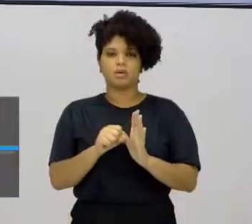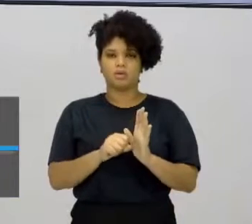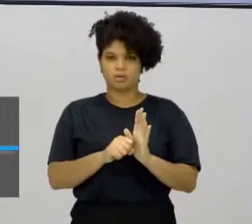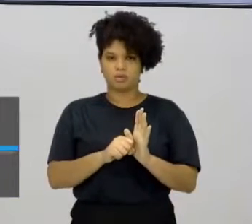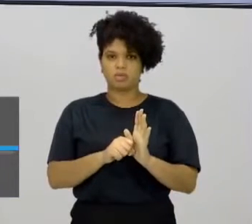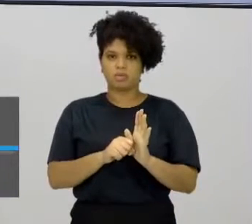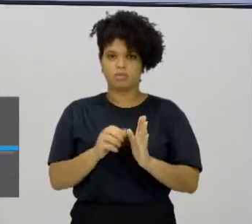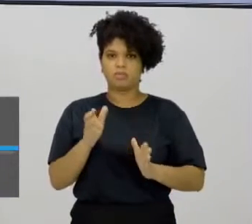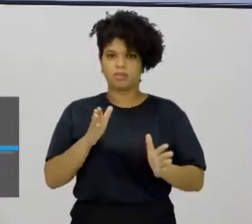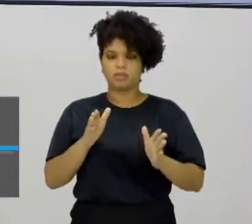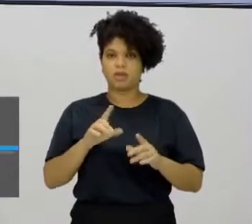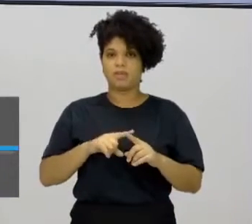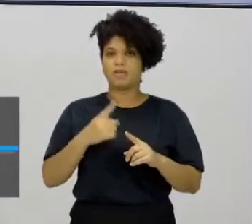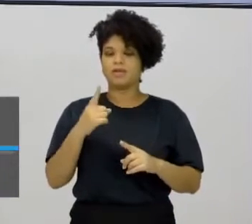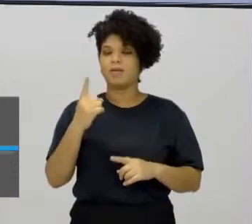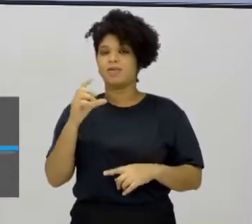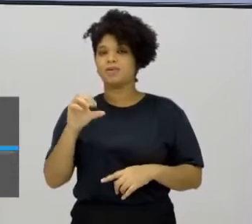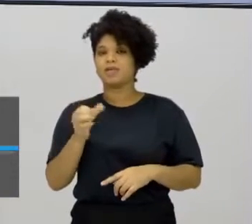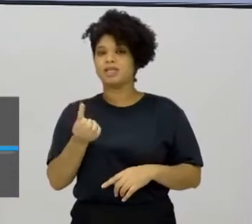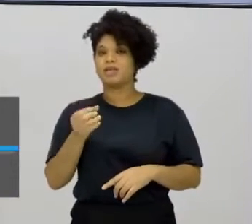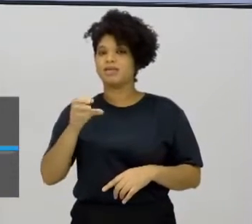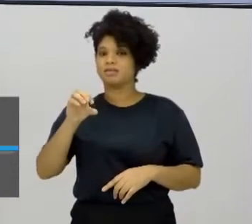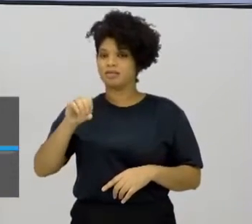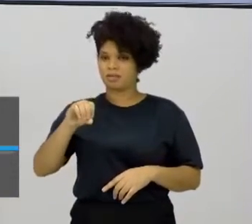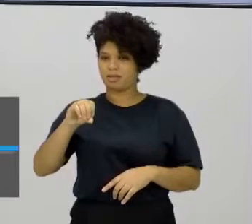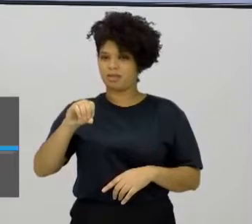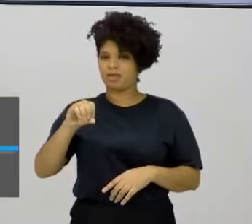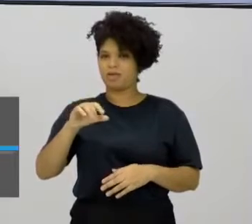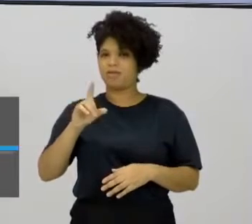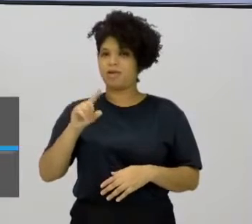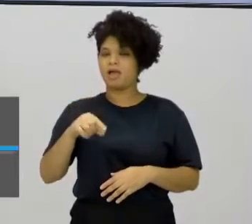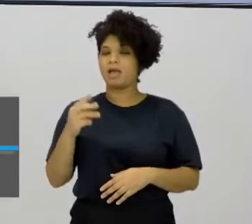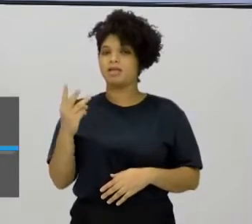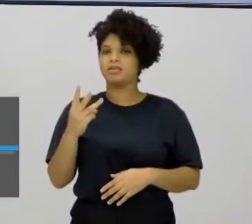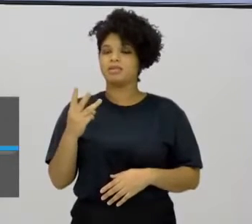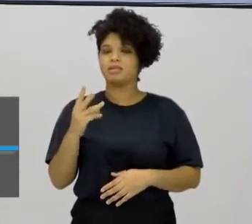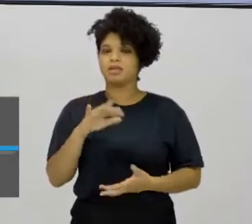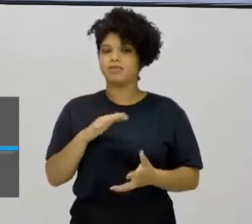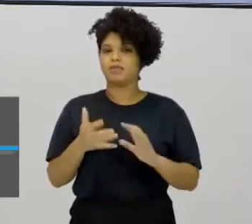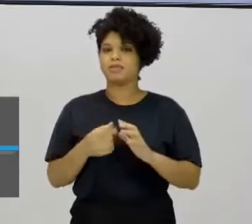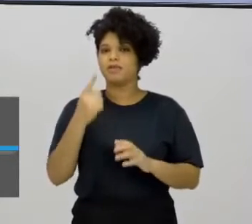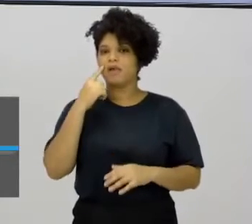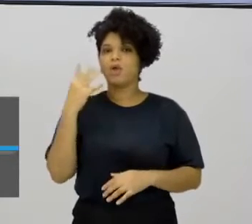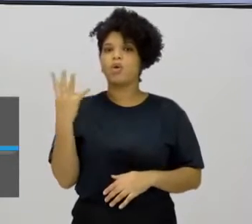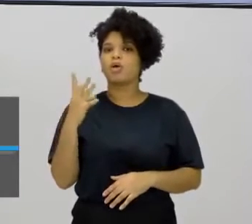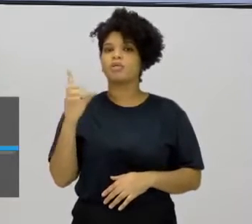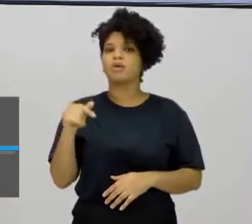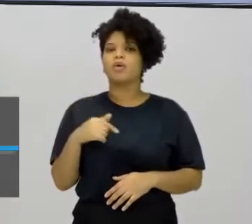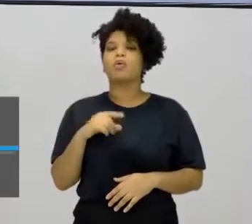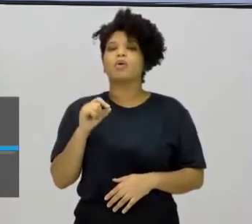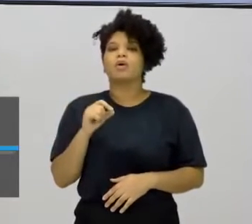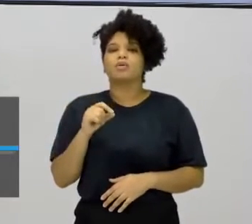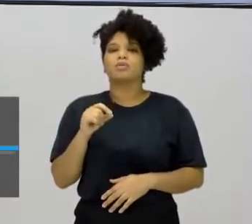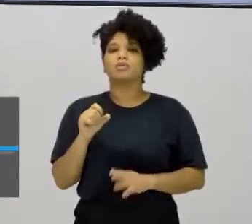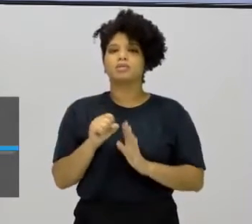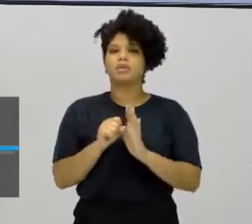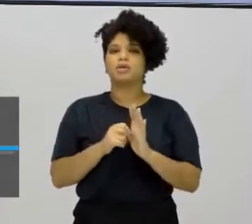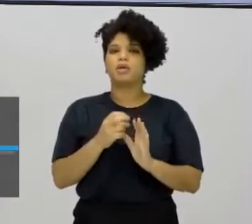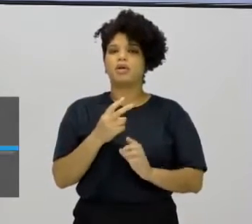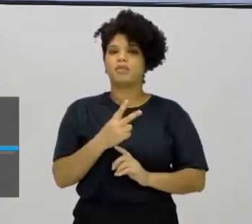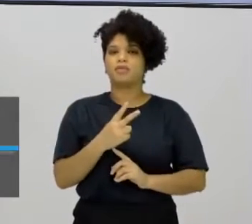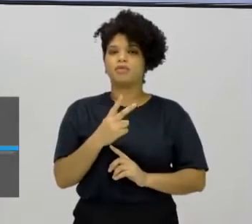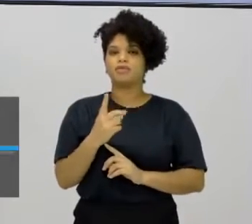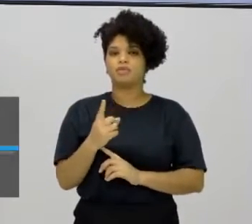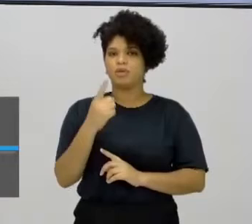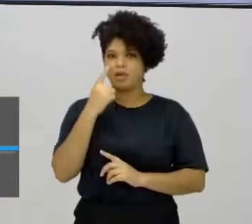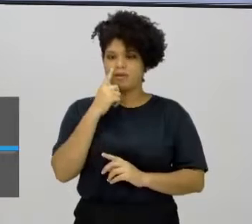você vê que vai para 1969, mais ou menos a terceira revolução, e a quarta revolução já no século XXI, ou seja, cada vez